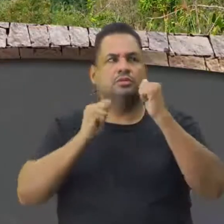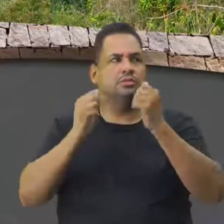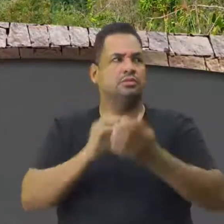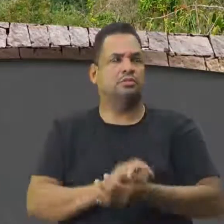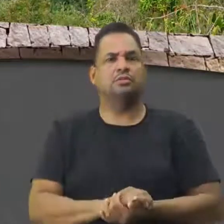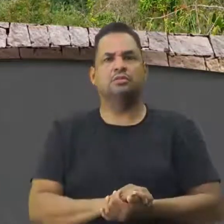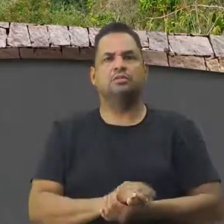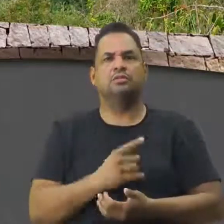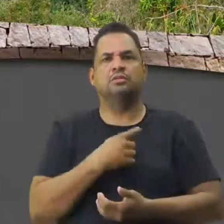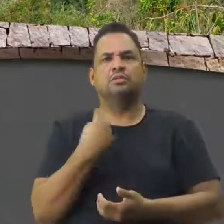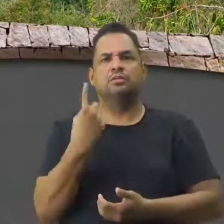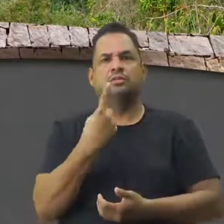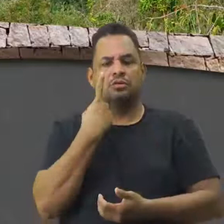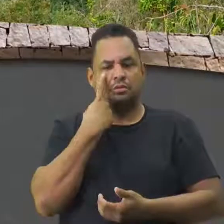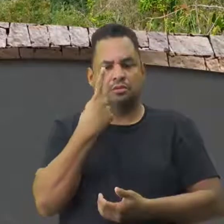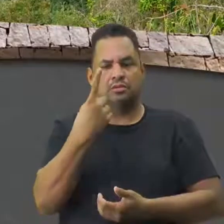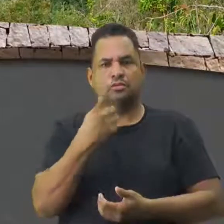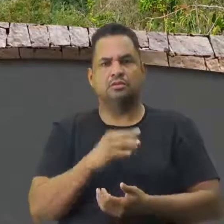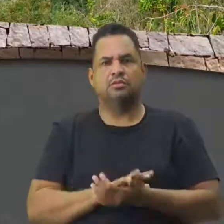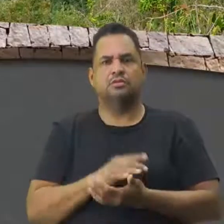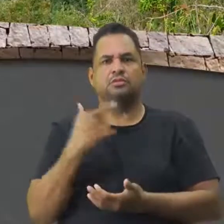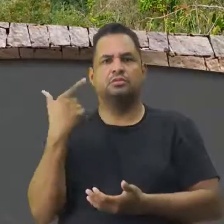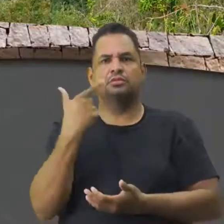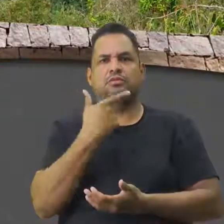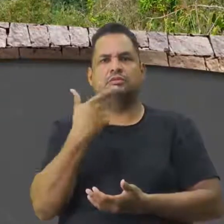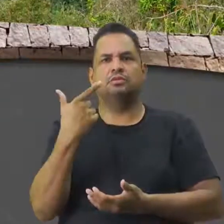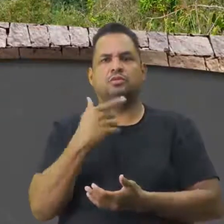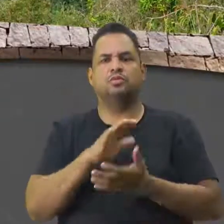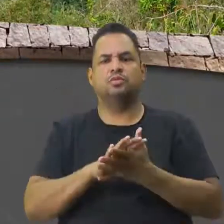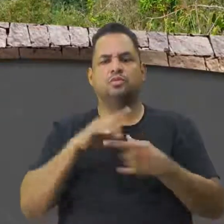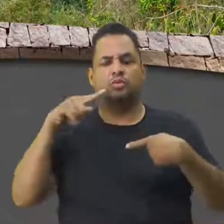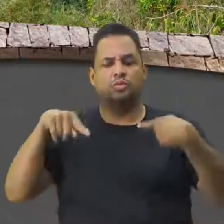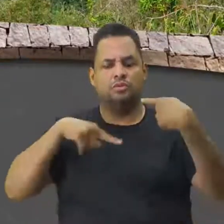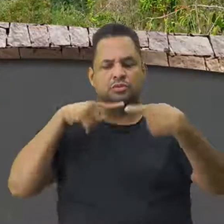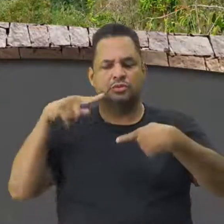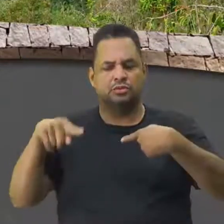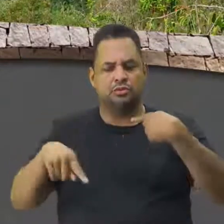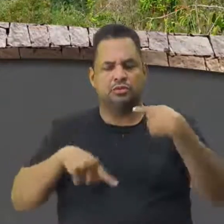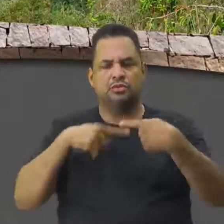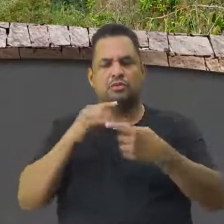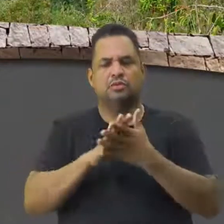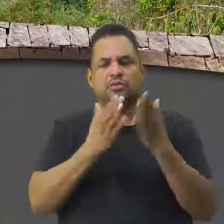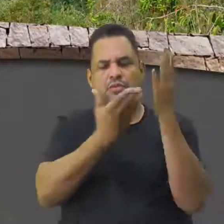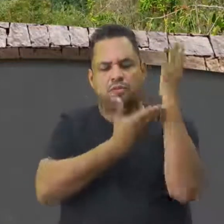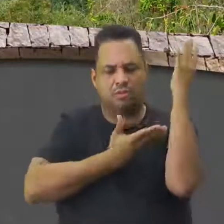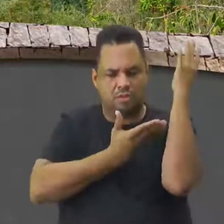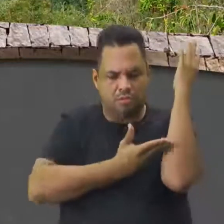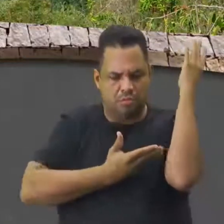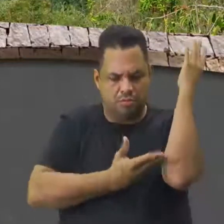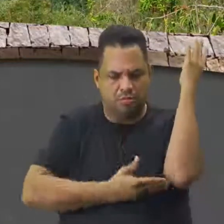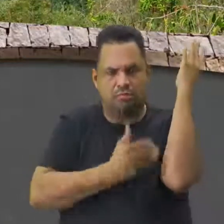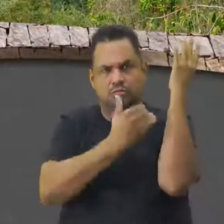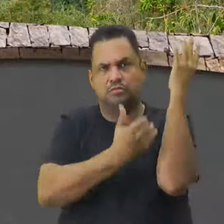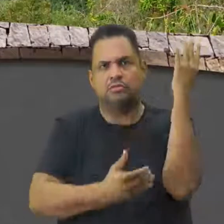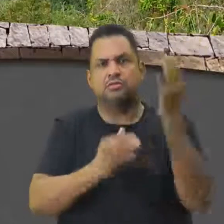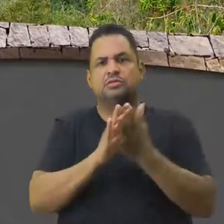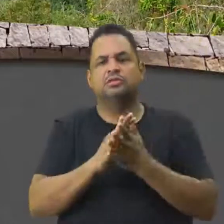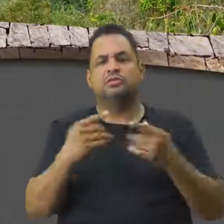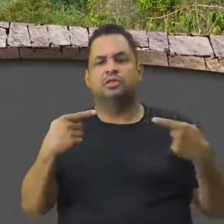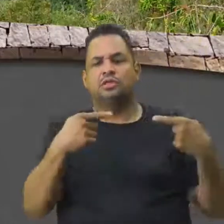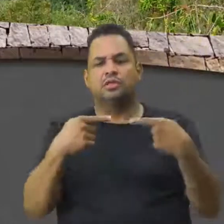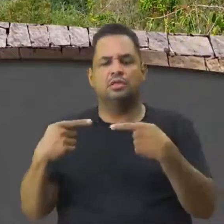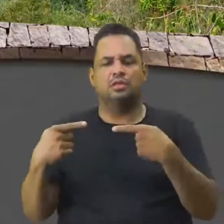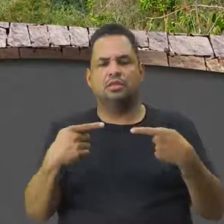Nós tivemos o segundo ciclo da borracha, que está relacionado a Segunda